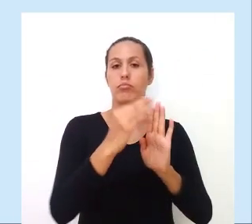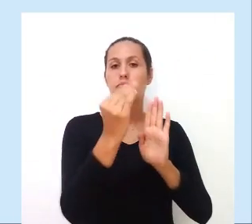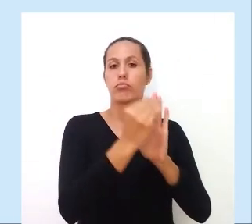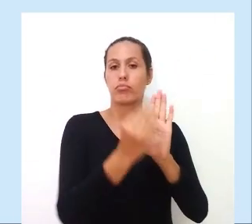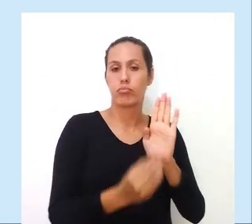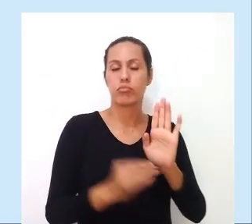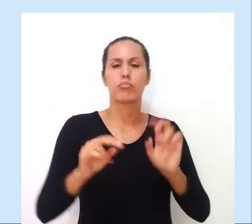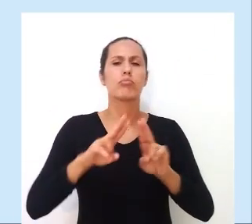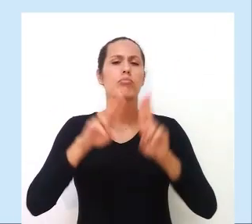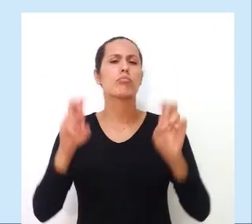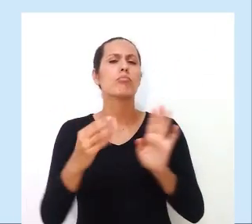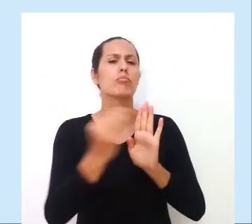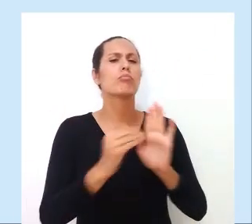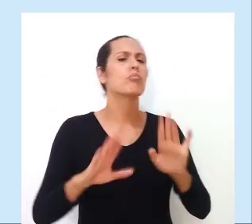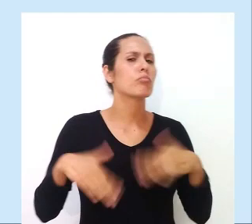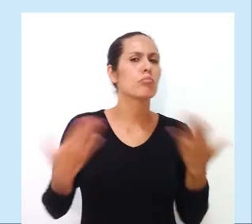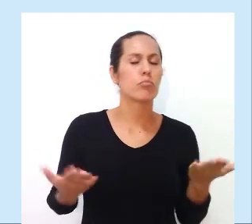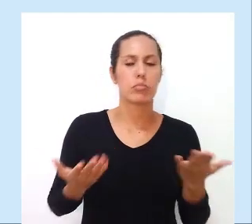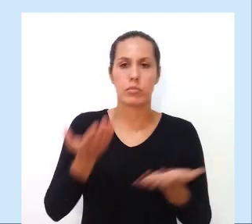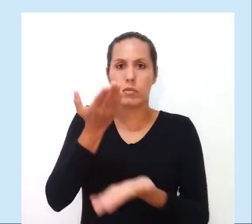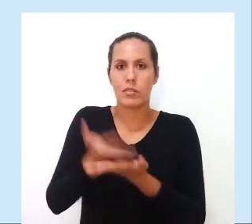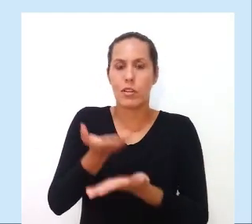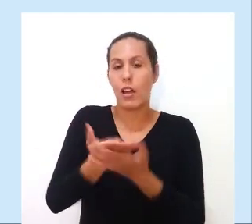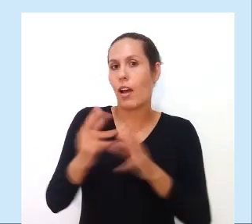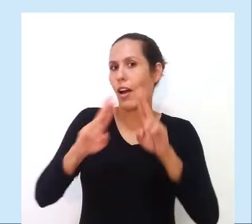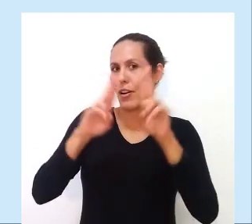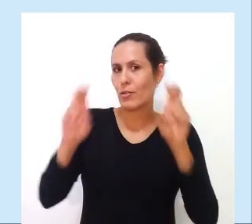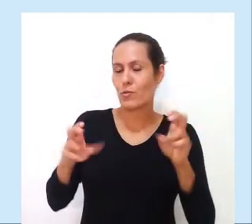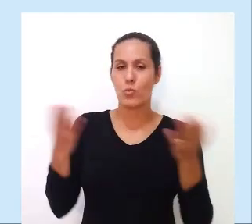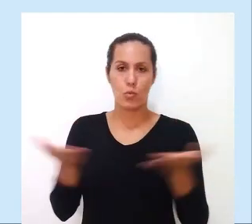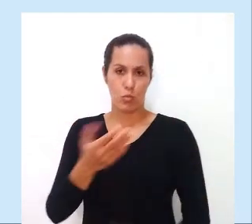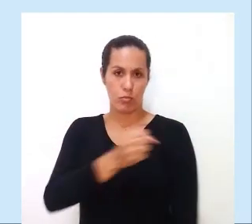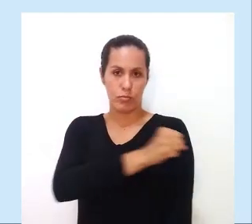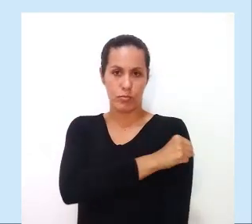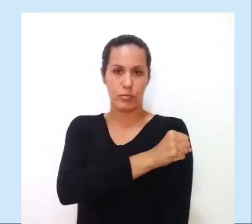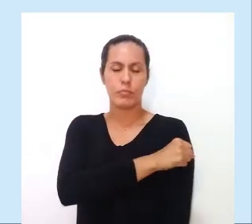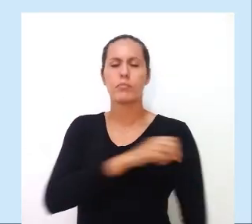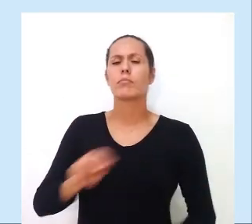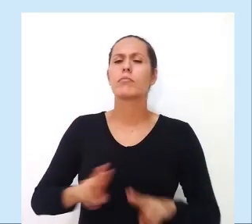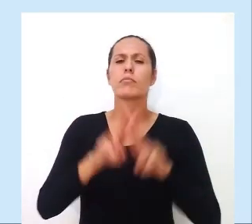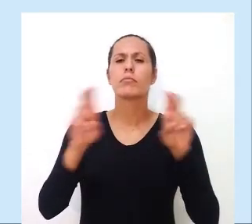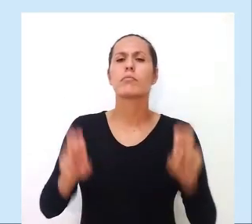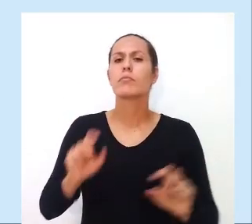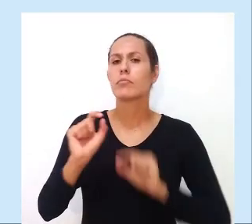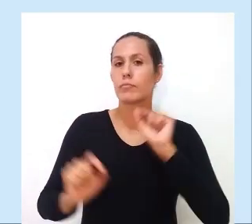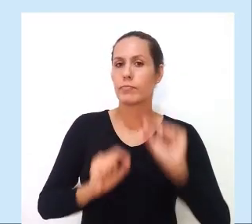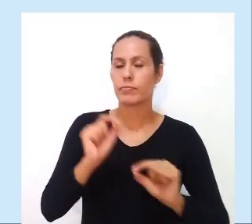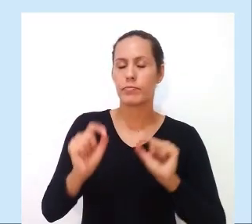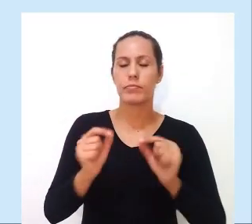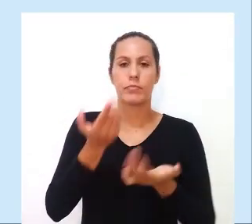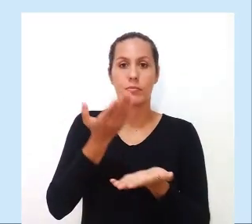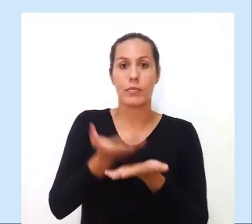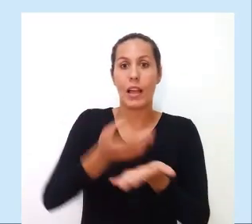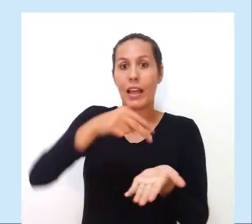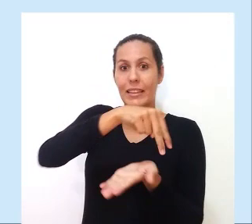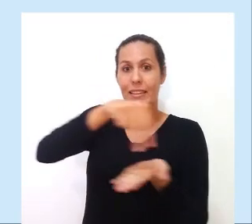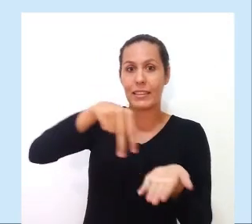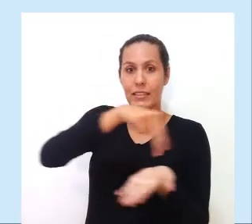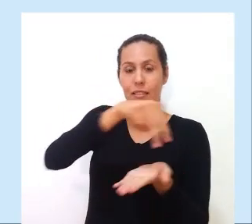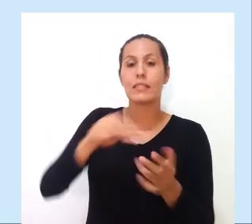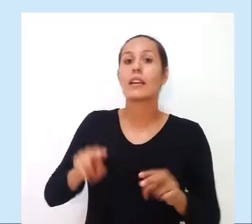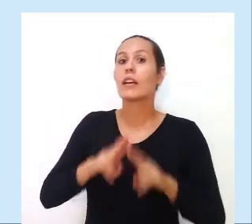unidade temática é o nosso conteúdo. Então hoje, na aula do 8º ano, nós teremos como unidade temática